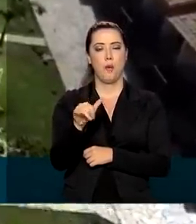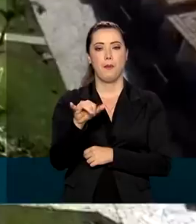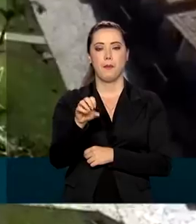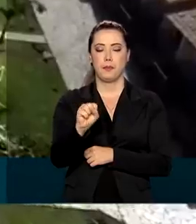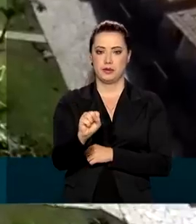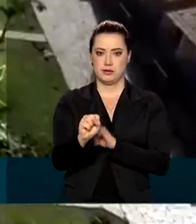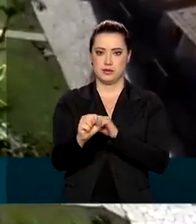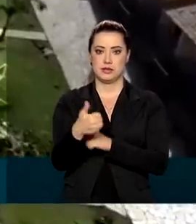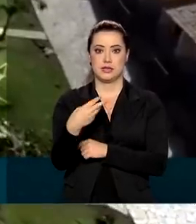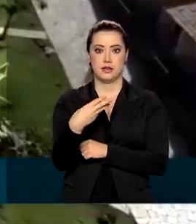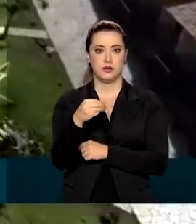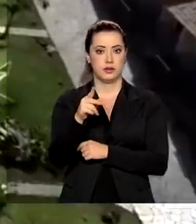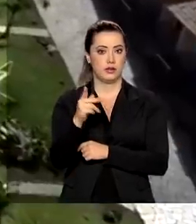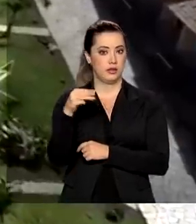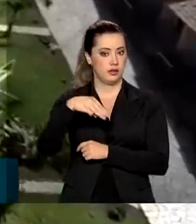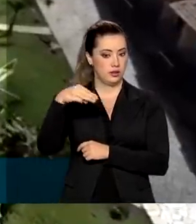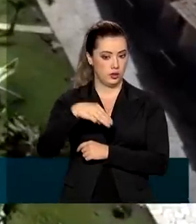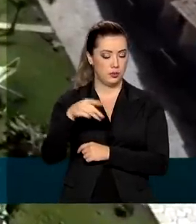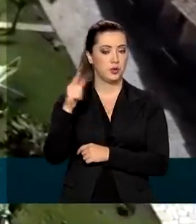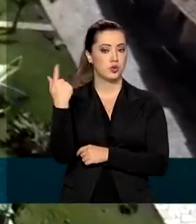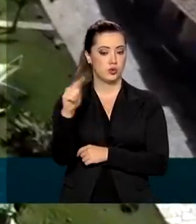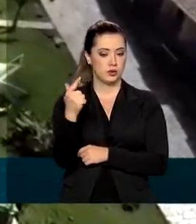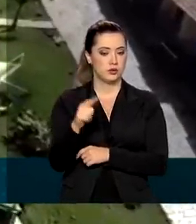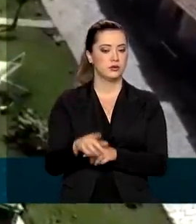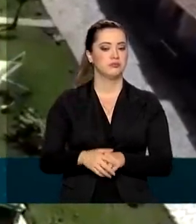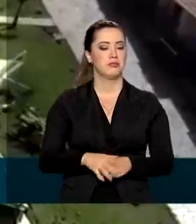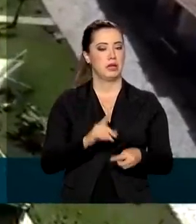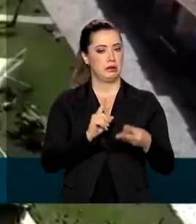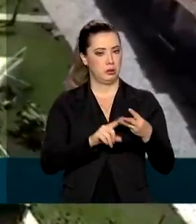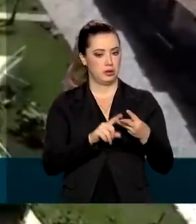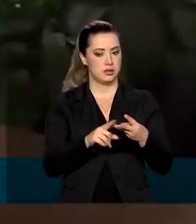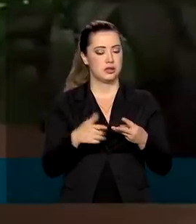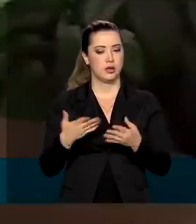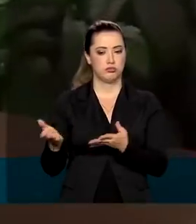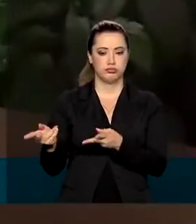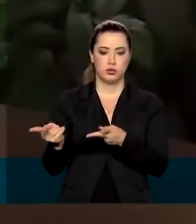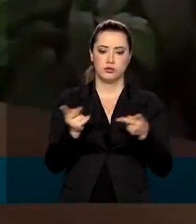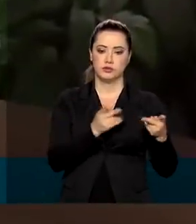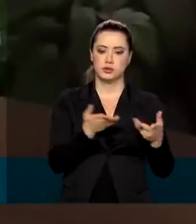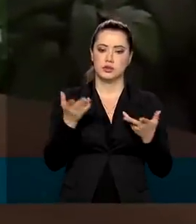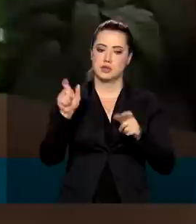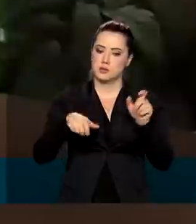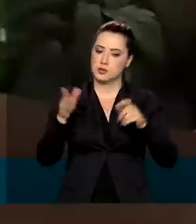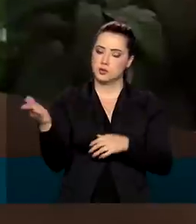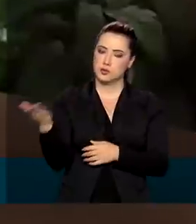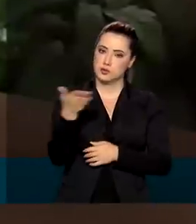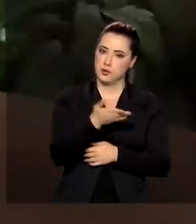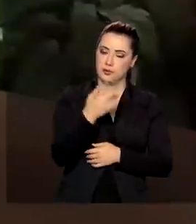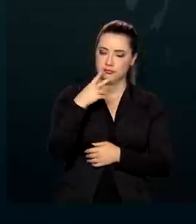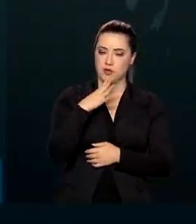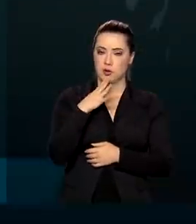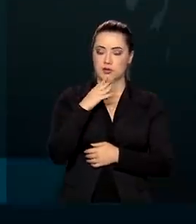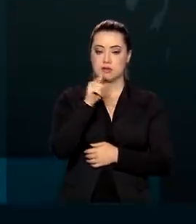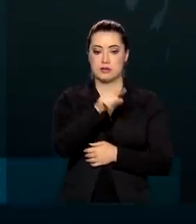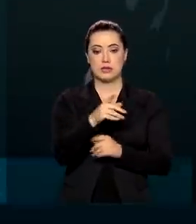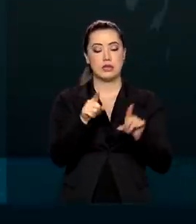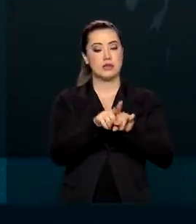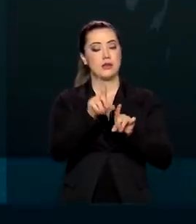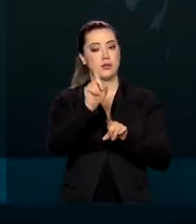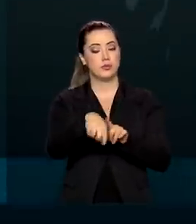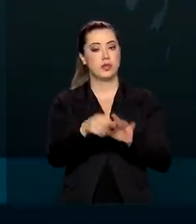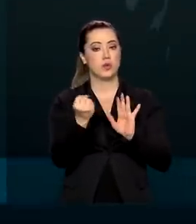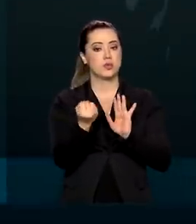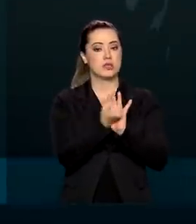Goiânia, tem também um terceiro aliado para atrair hóspedes, o selo Turismo Responsável, que certifica